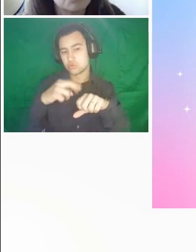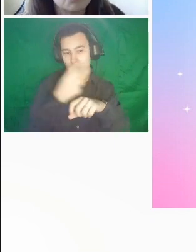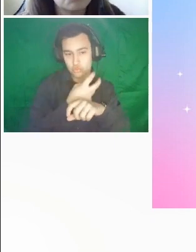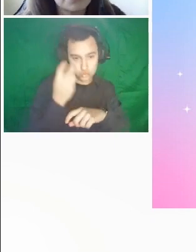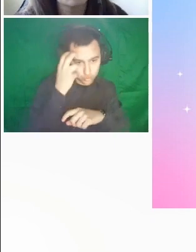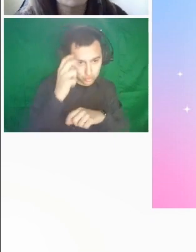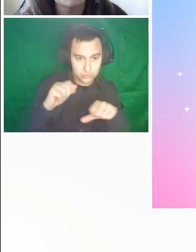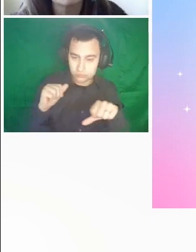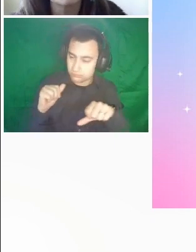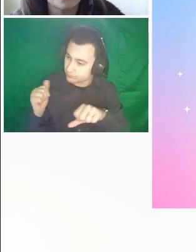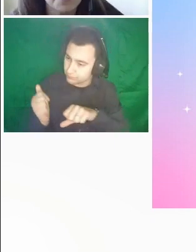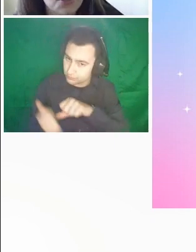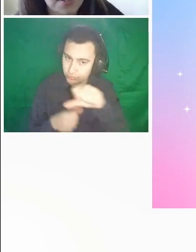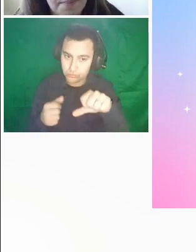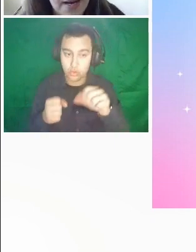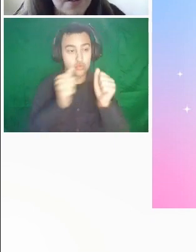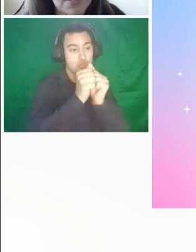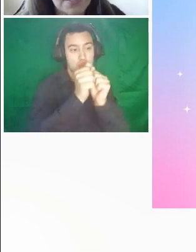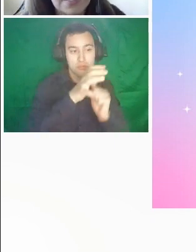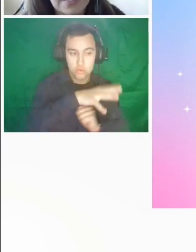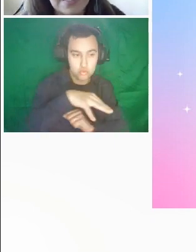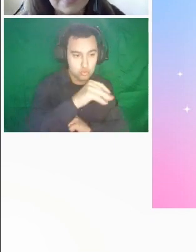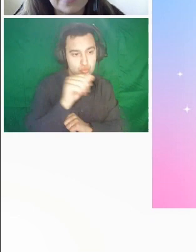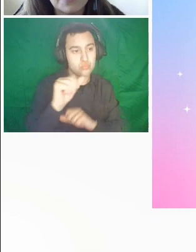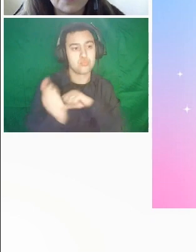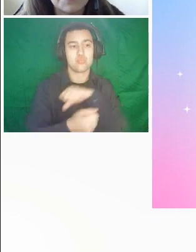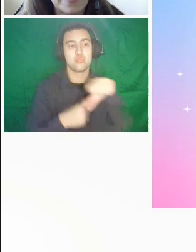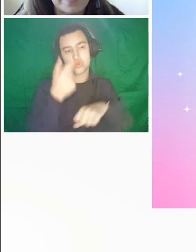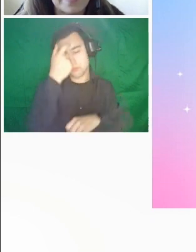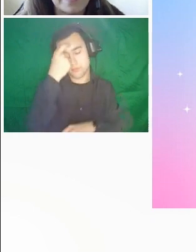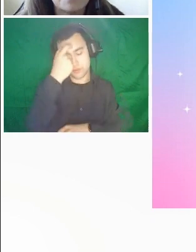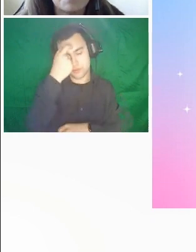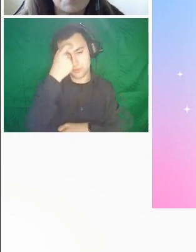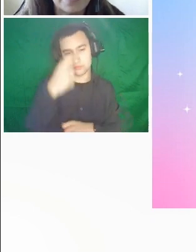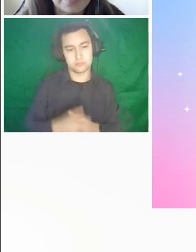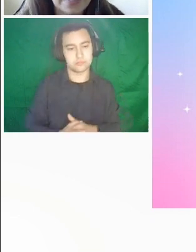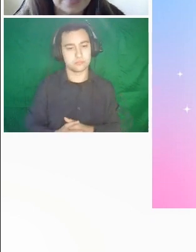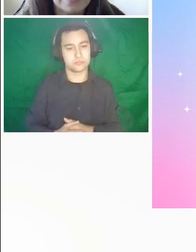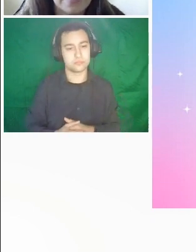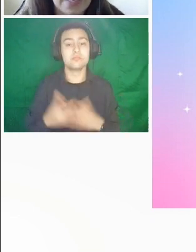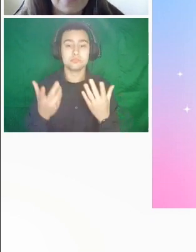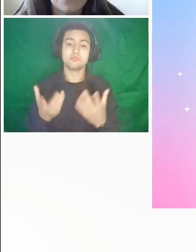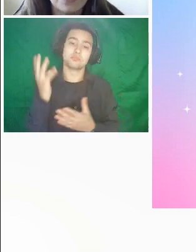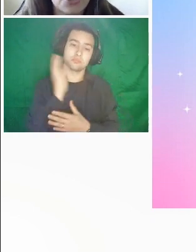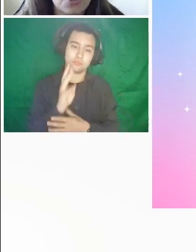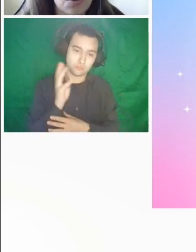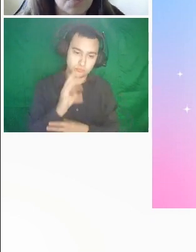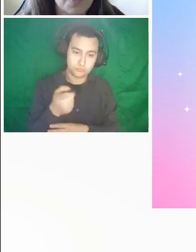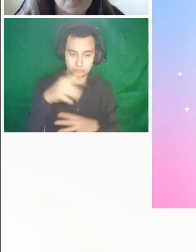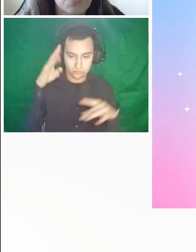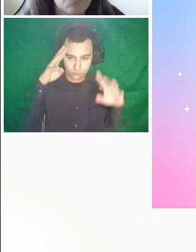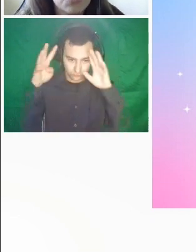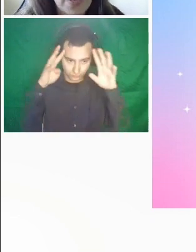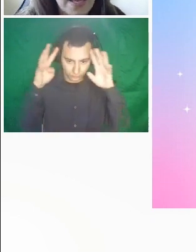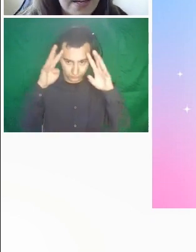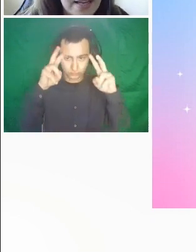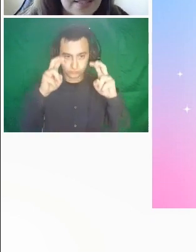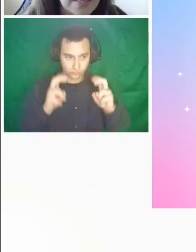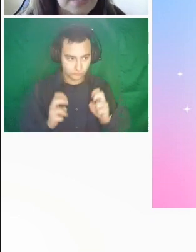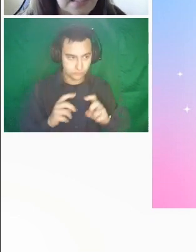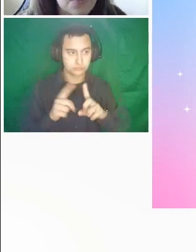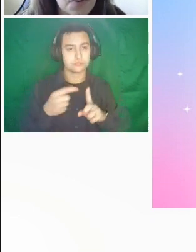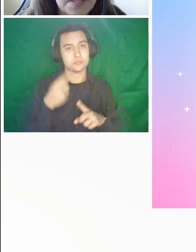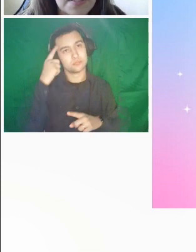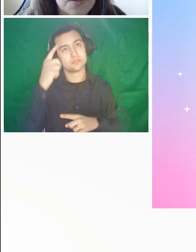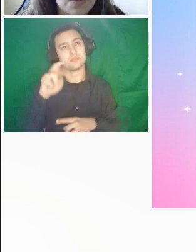afetando cultura de um sistema de trabalho então é bacana refletir sobre onde o RH